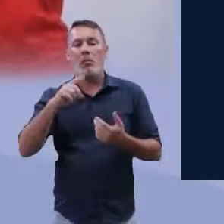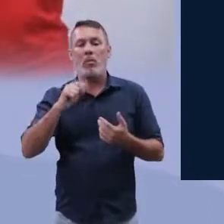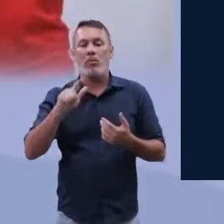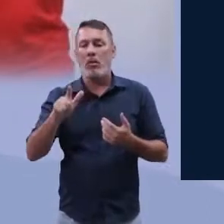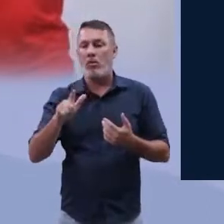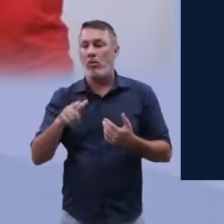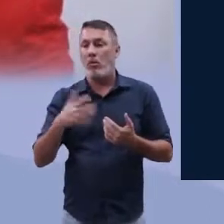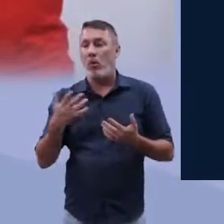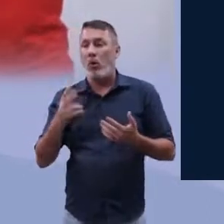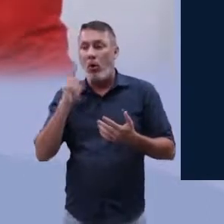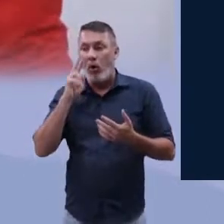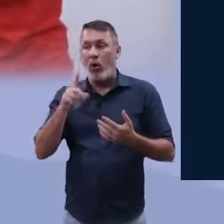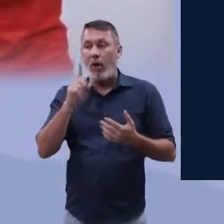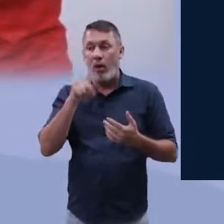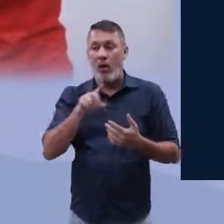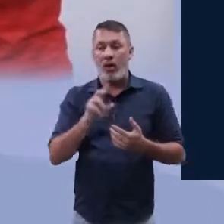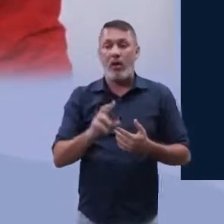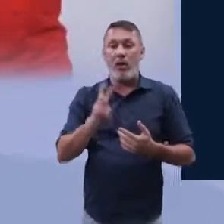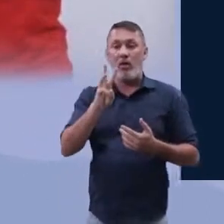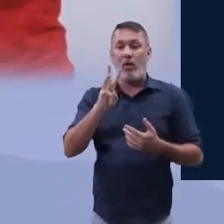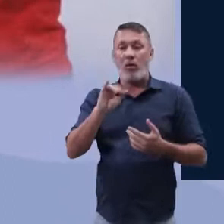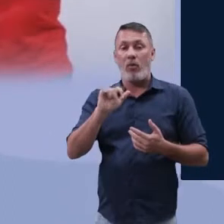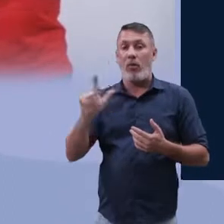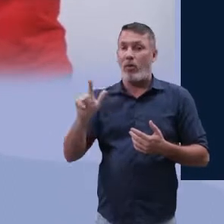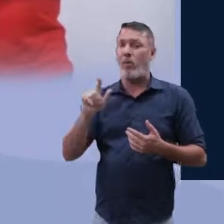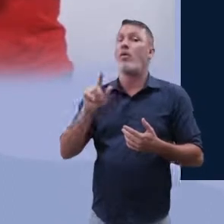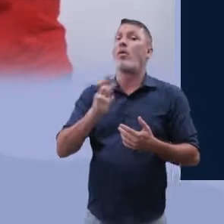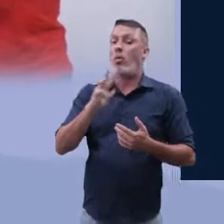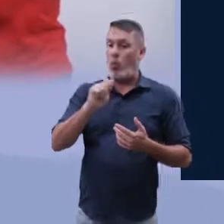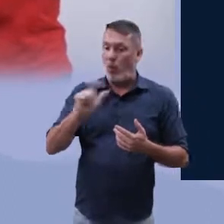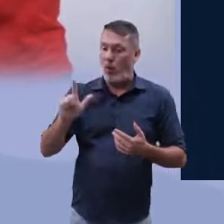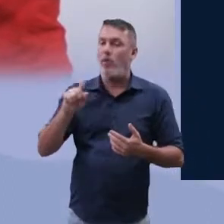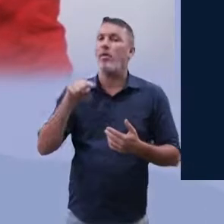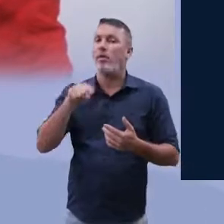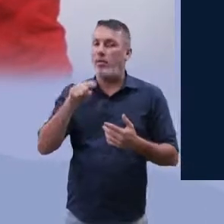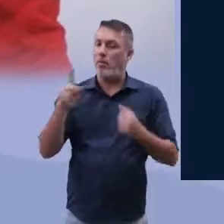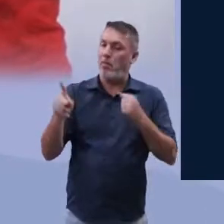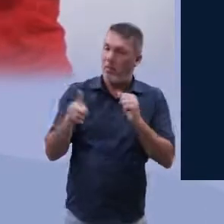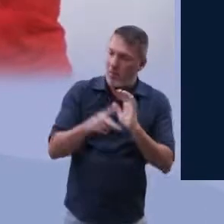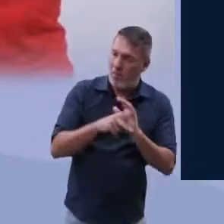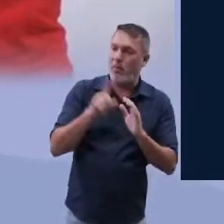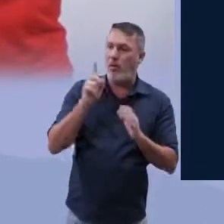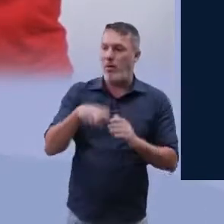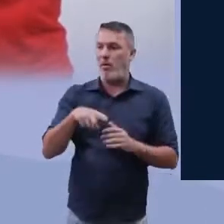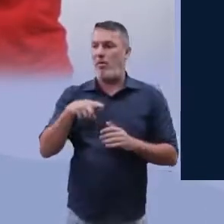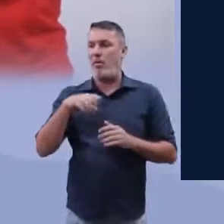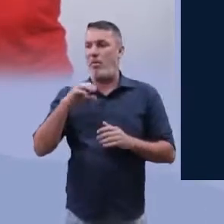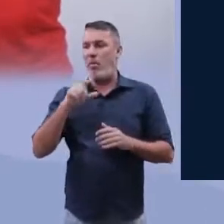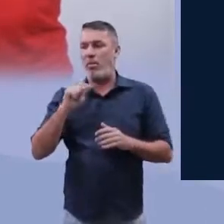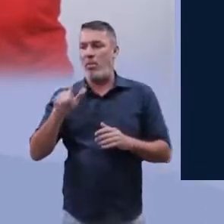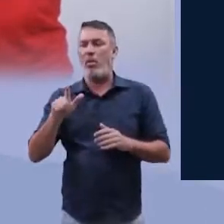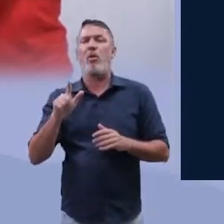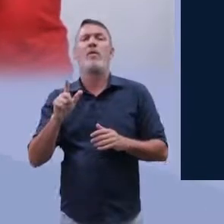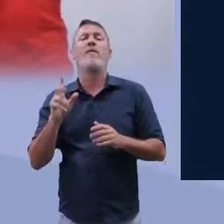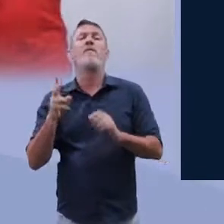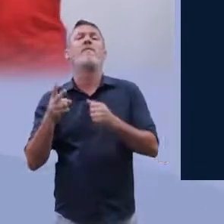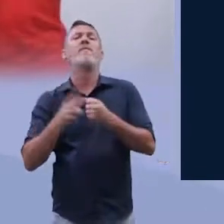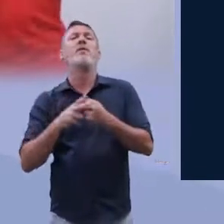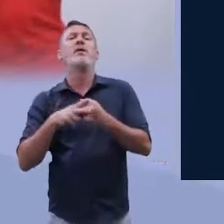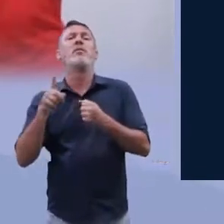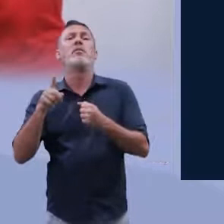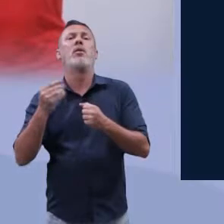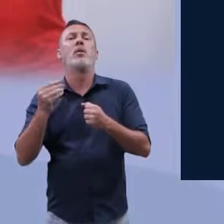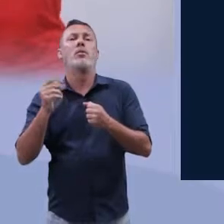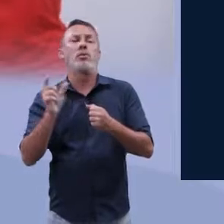futuro que eu estava falando? O will. Will é um verbo modal. Só que ele, o que você faz com ele? Pega